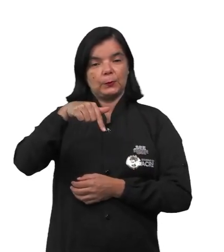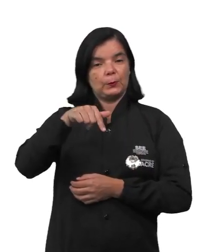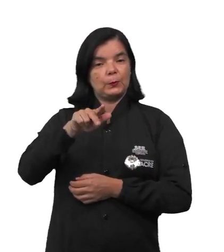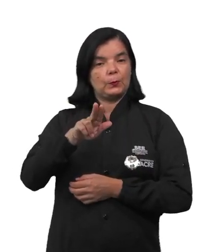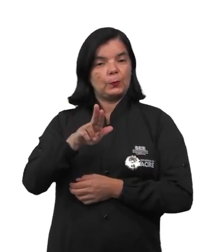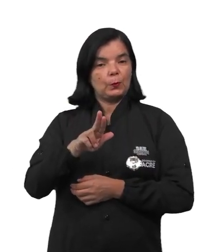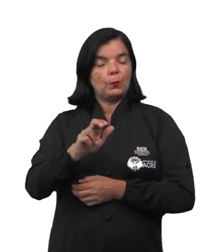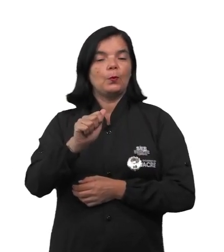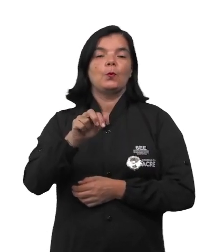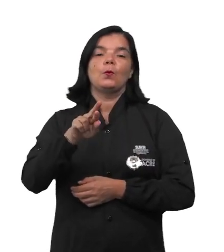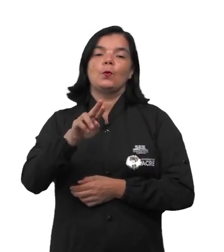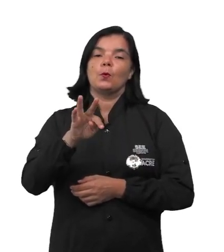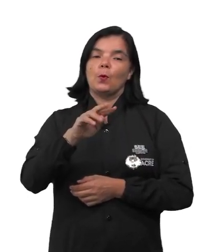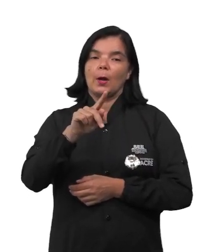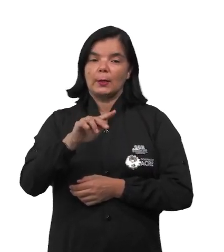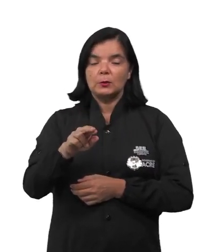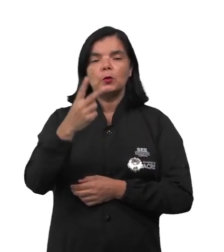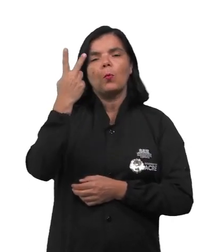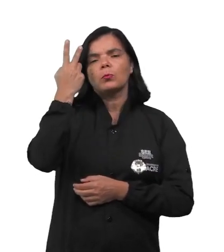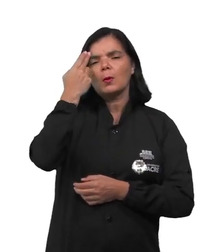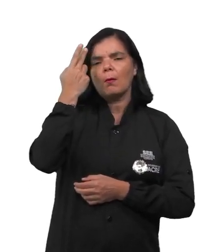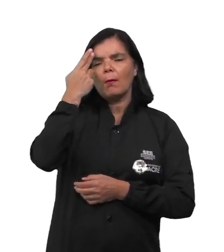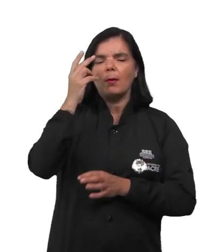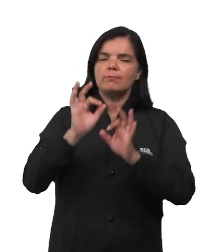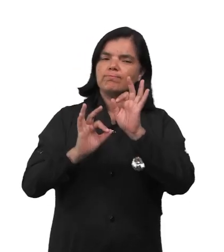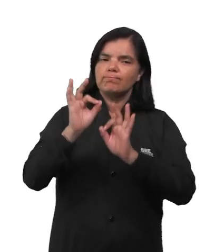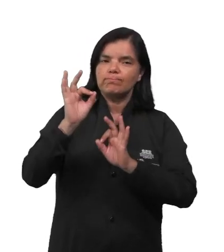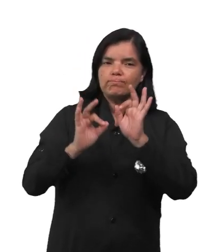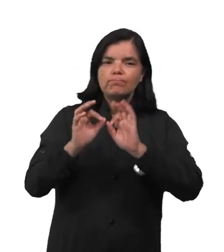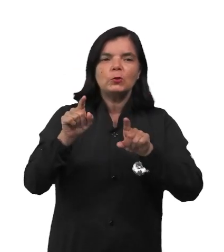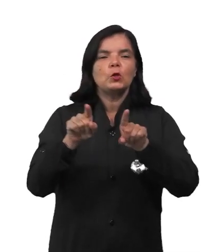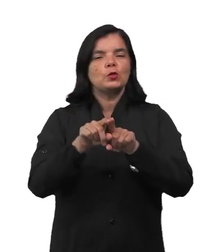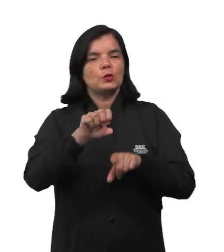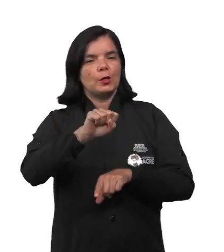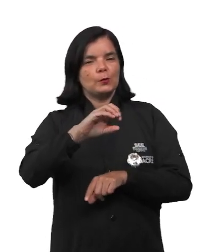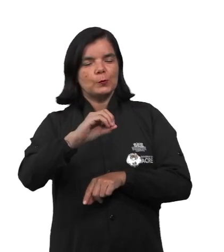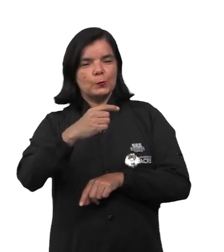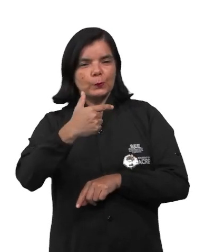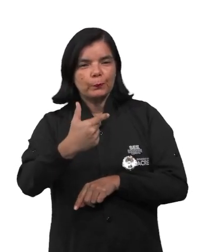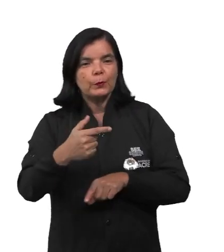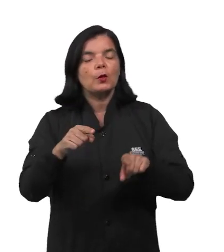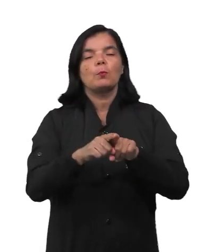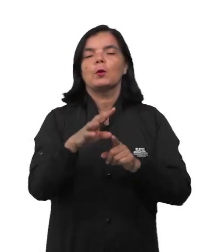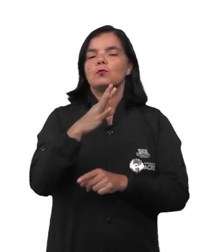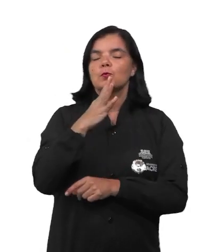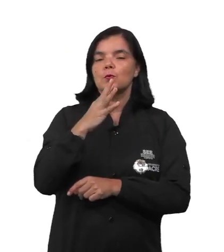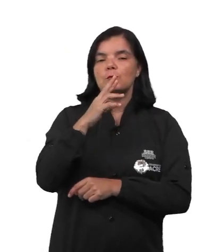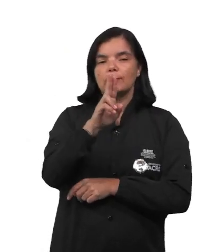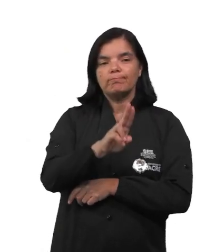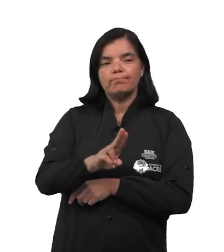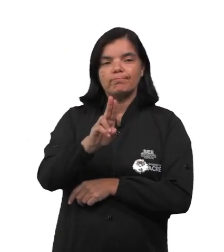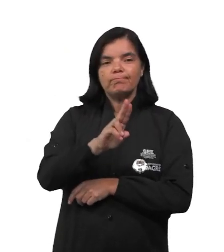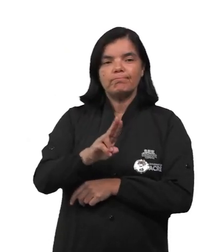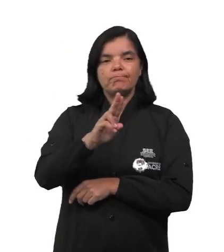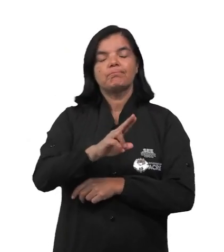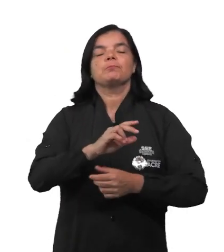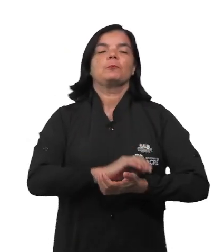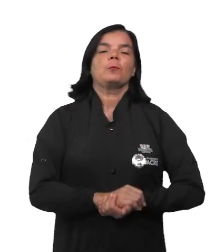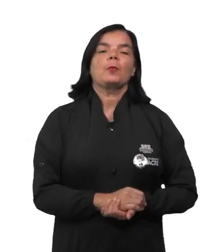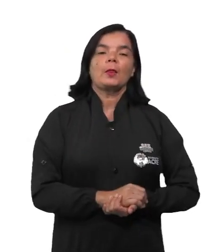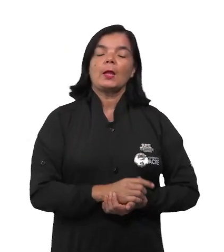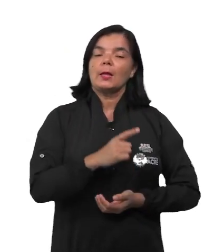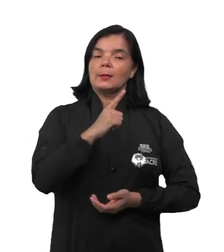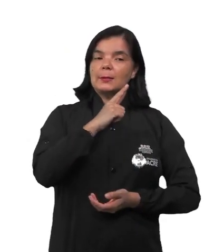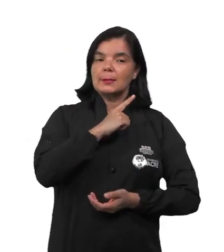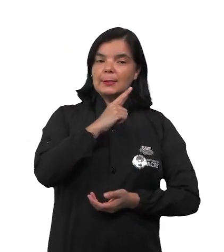quartzo, acredito que é uma pedra muito comum, formado por dióxido de silício, é um dos minerais mais conhecidos e utilizados. Bom, aqui